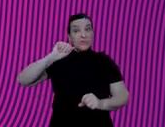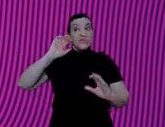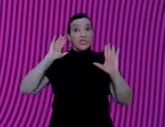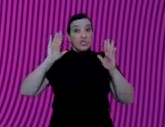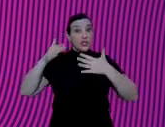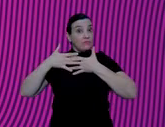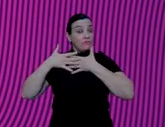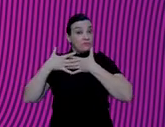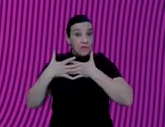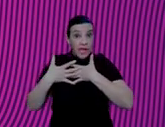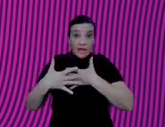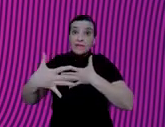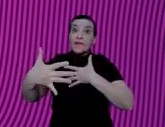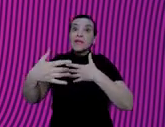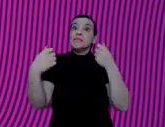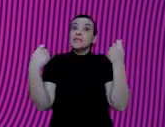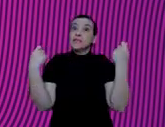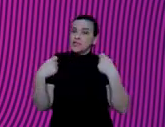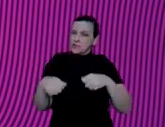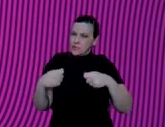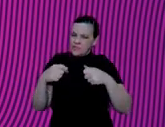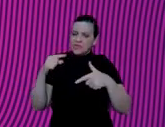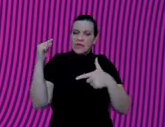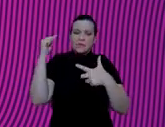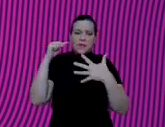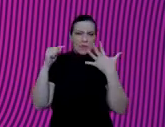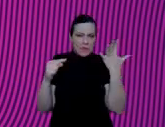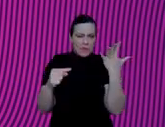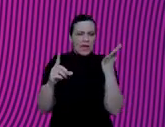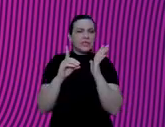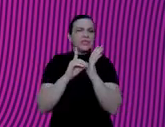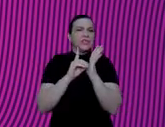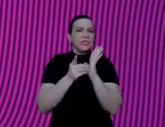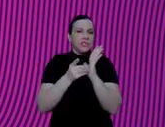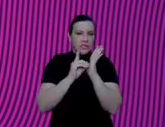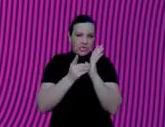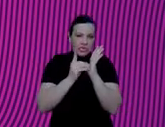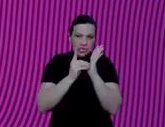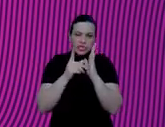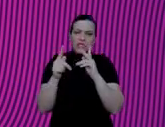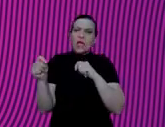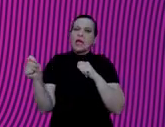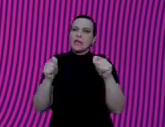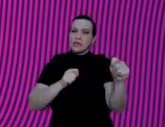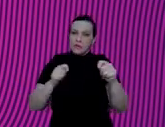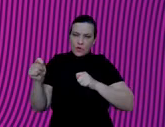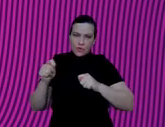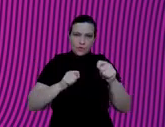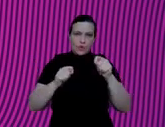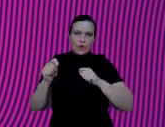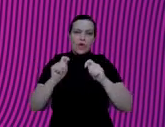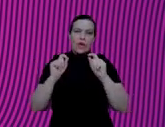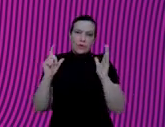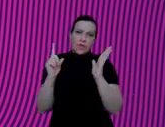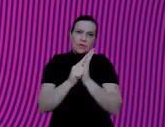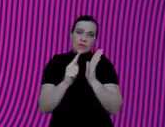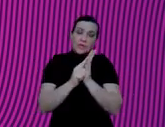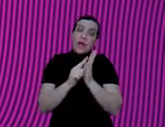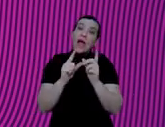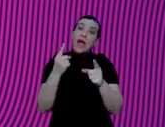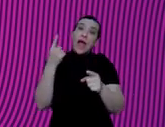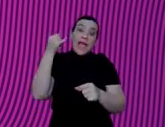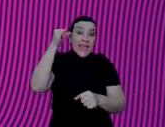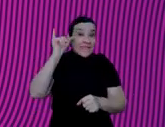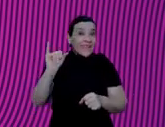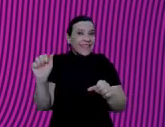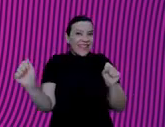de todos os recursos disponíveis para fazer esse controle das prescrições. Primeiro, porque isso diminui muito fraude, né?